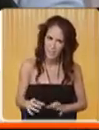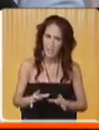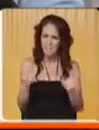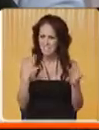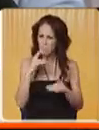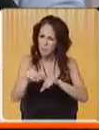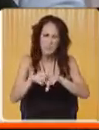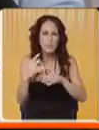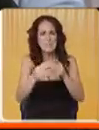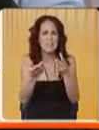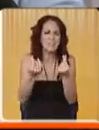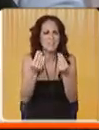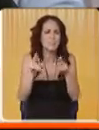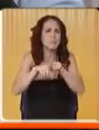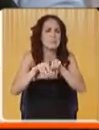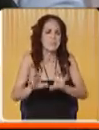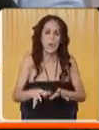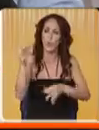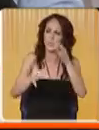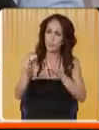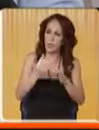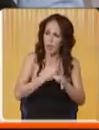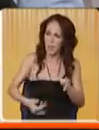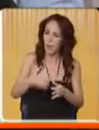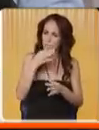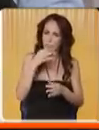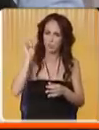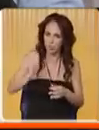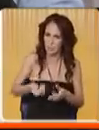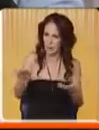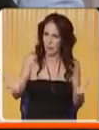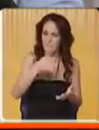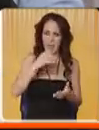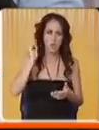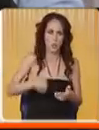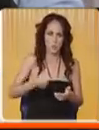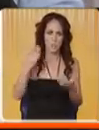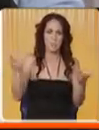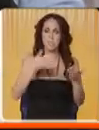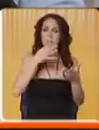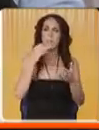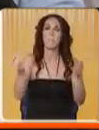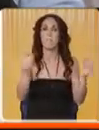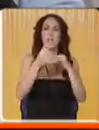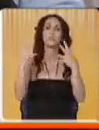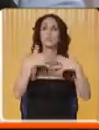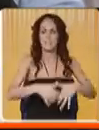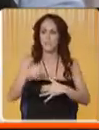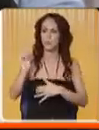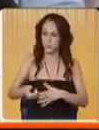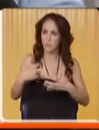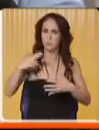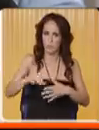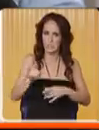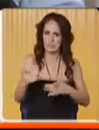e devia deixar de ter. Os tribunais é que, por tradição, agora tenho que falar com os juízes, obviamente, aliás, a posição da Associação Sindical dos Juízes Portugueses quanto à